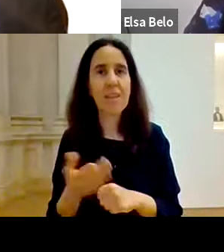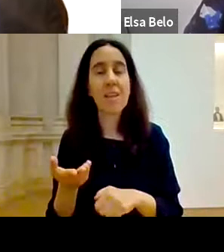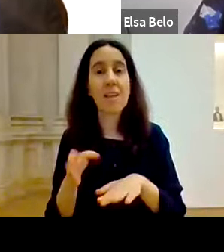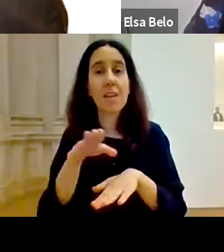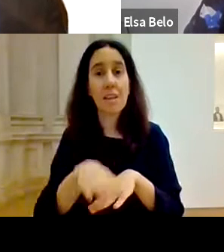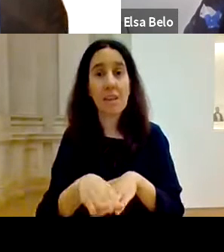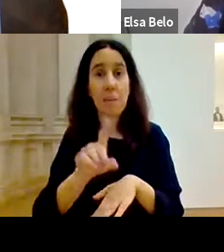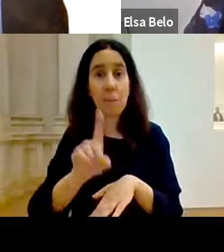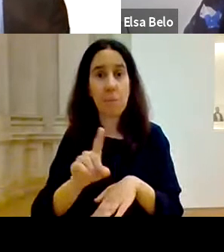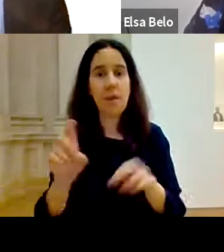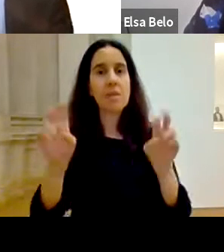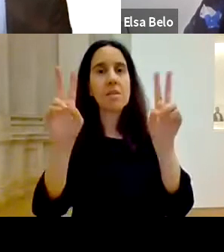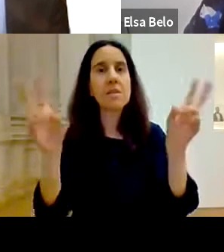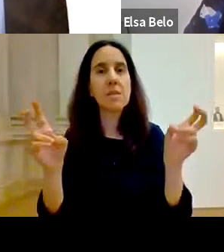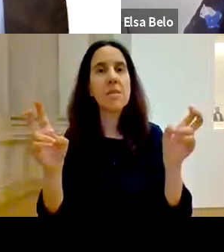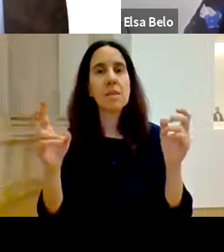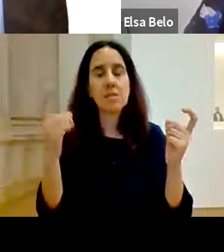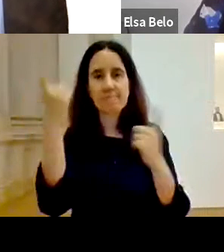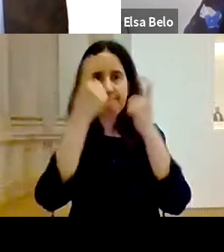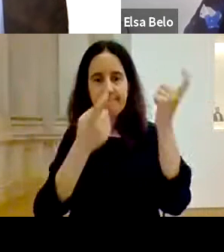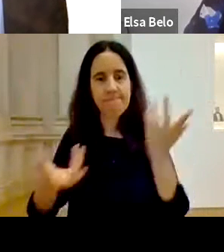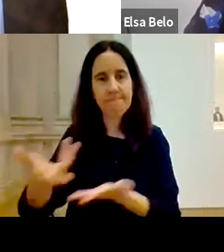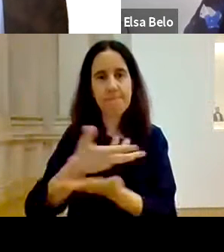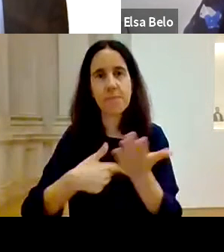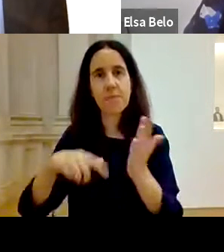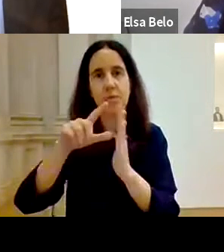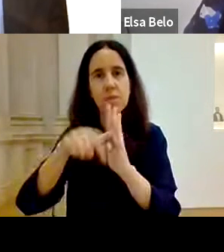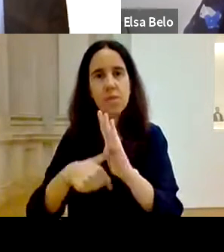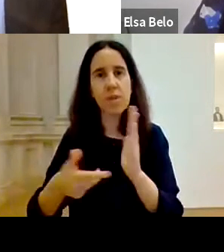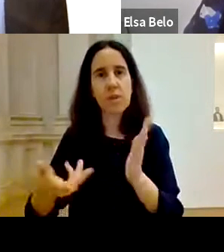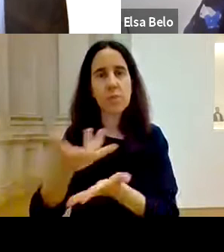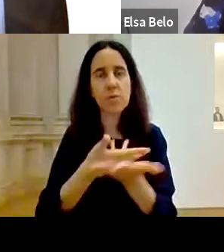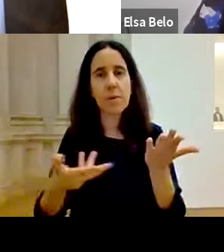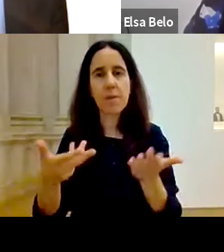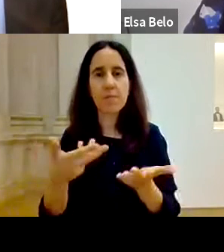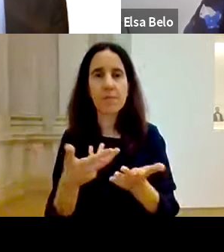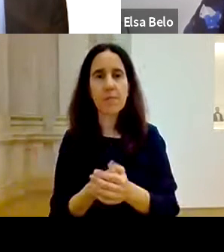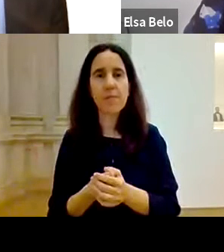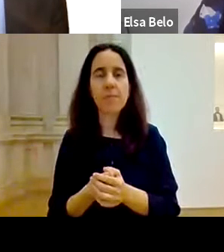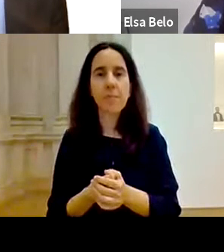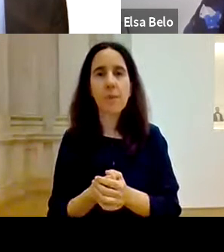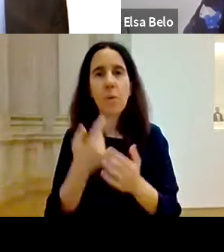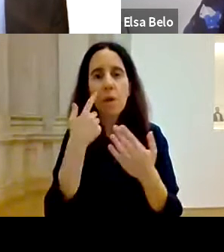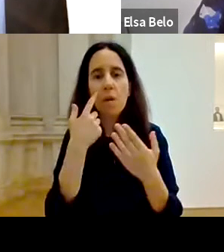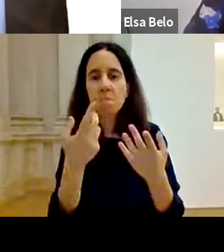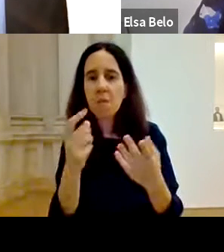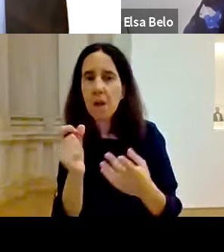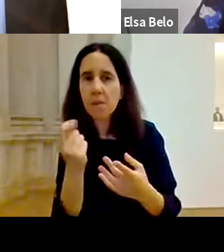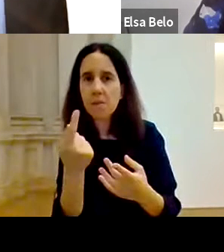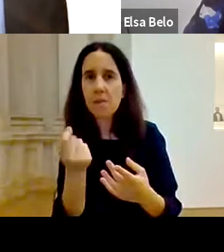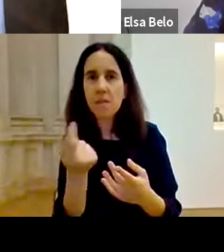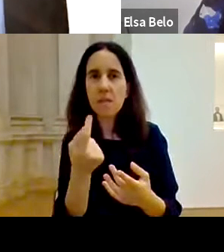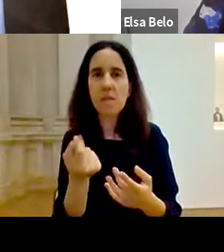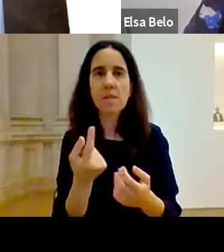ver com a massa crítica que temos para implementar a gestão de projetos. Eu estava aqui a tentar fazer umas contas rápidas. Nós temos em Portugal